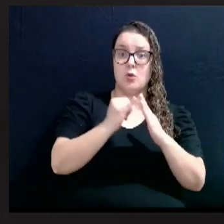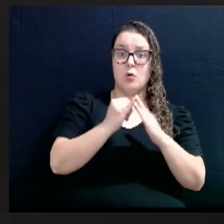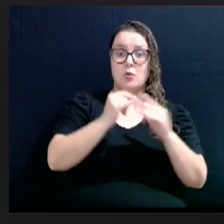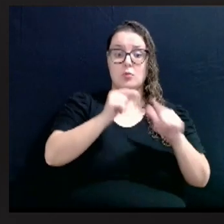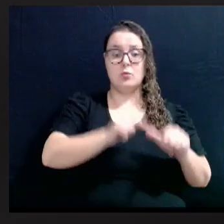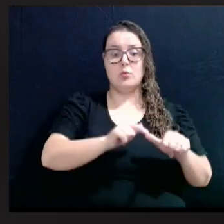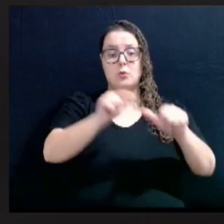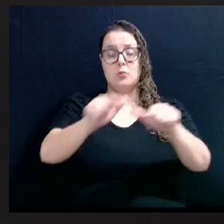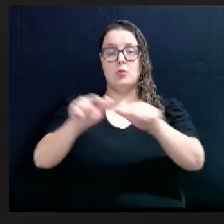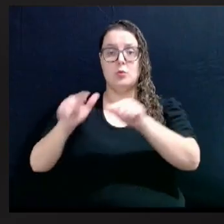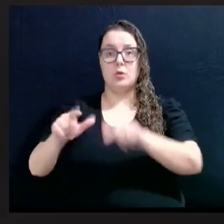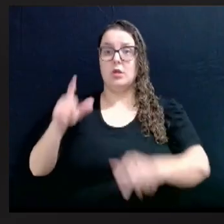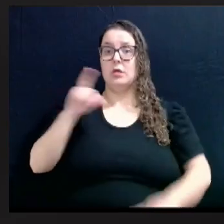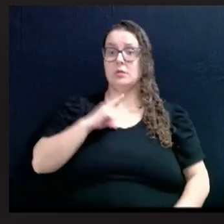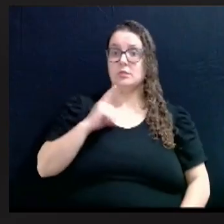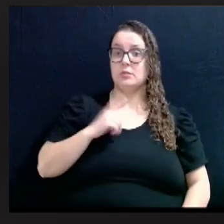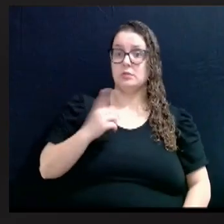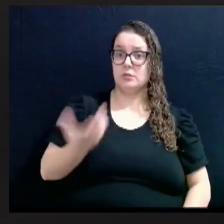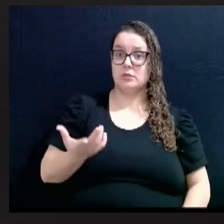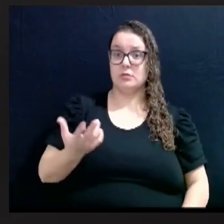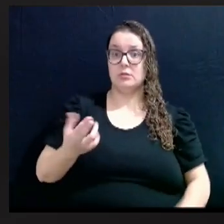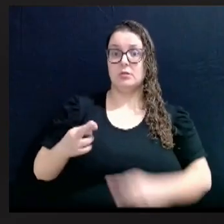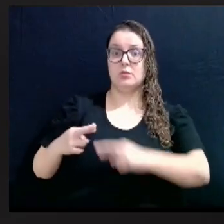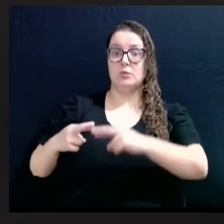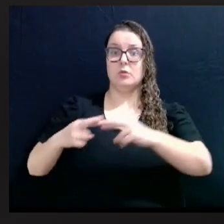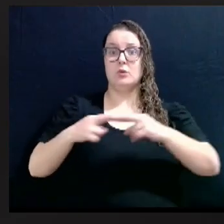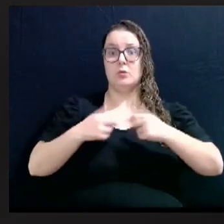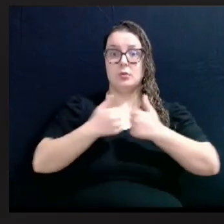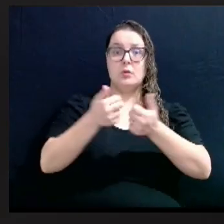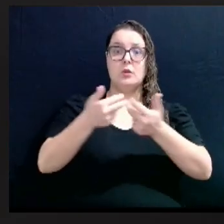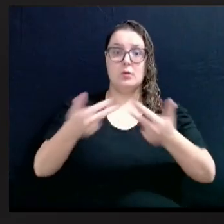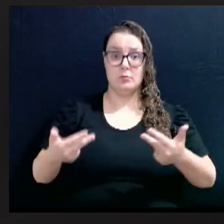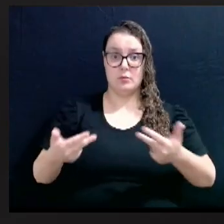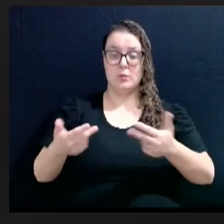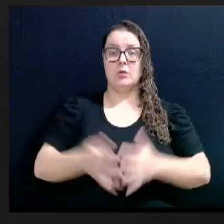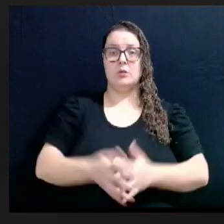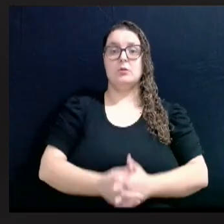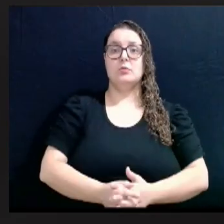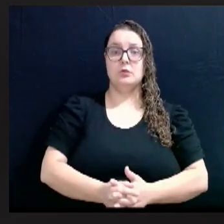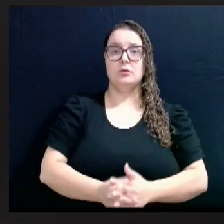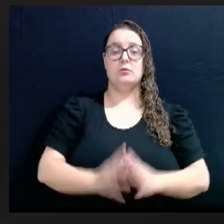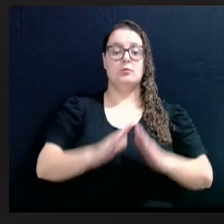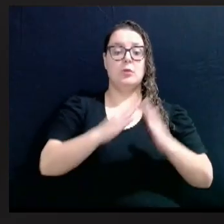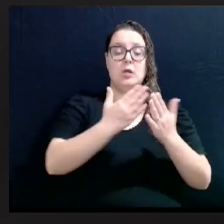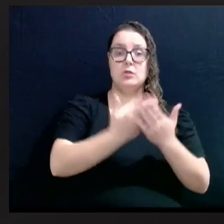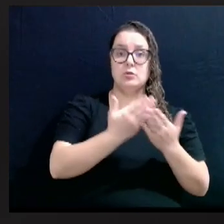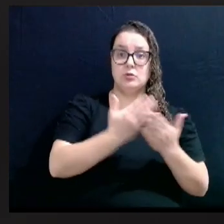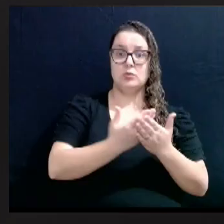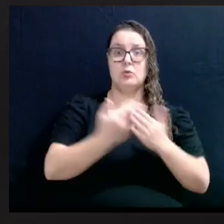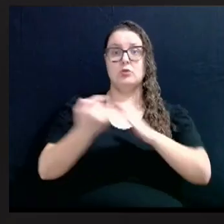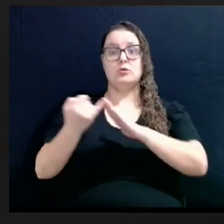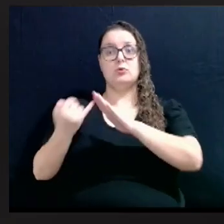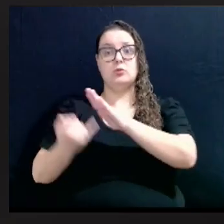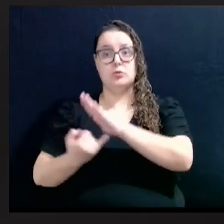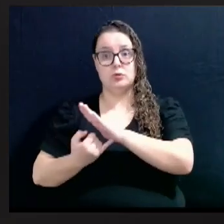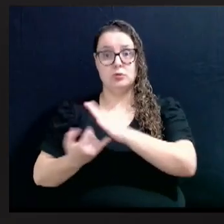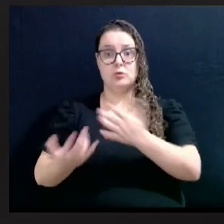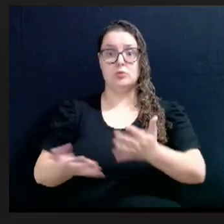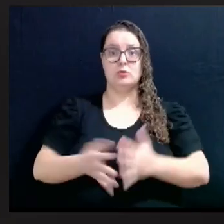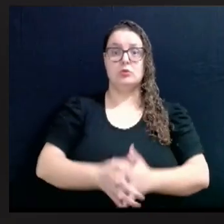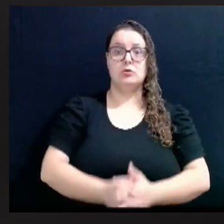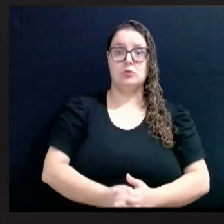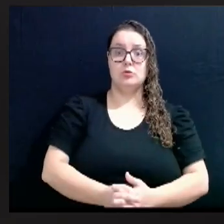tenham uma rede de transporte para escolas, instituições de